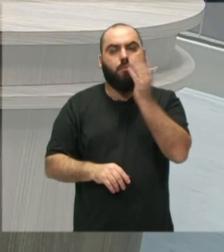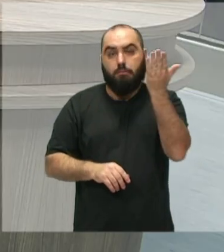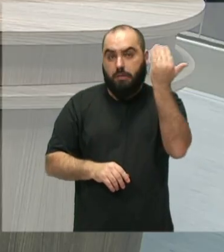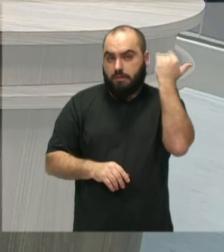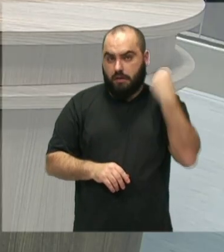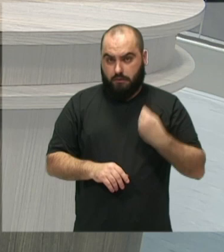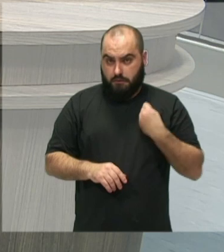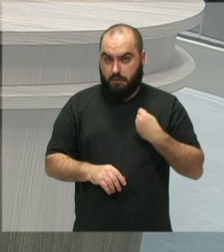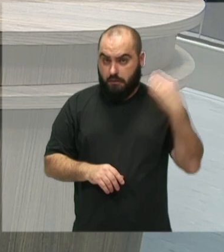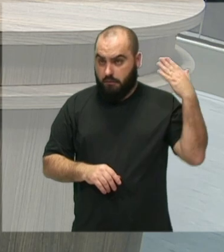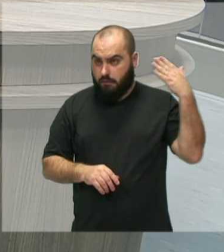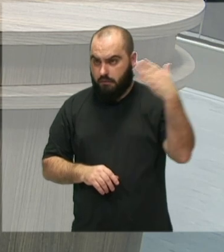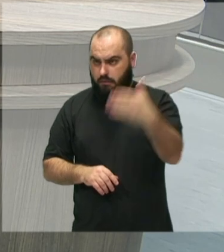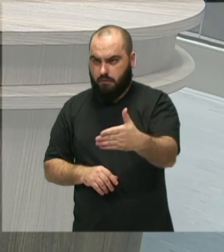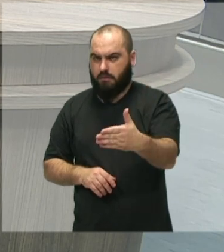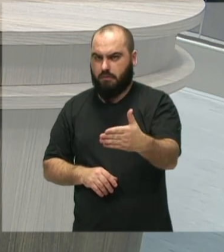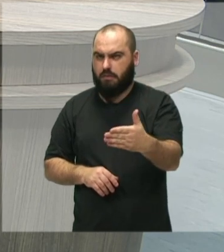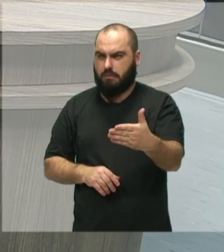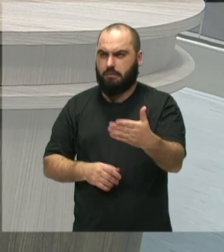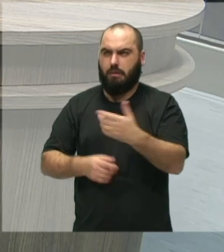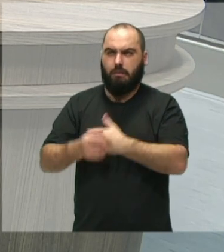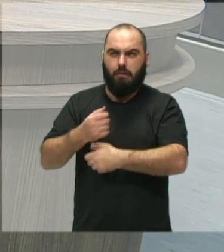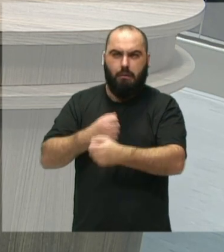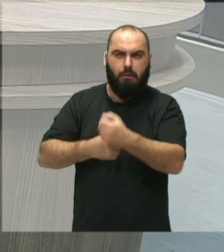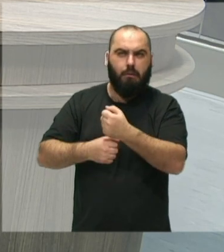estive lá, acho que ainda foi antes da pandemia,